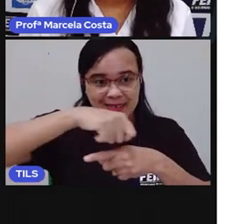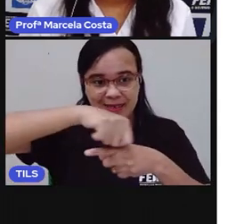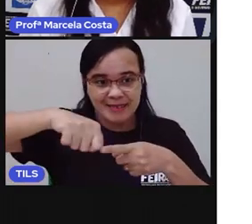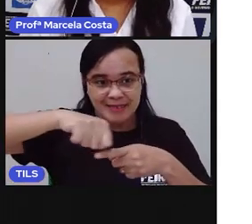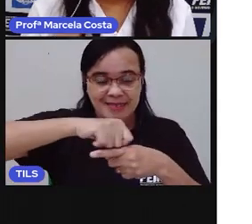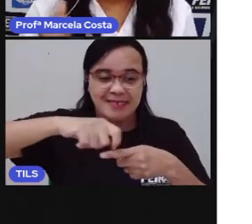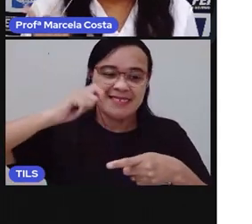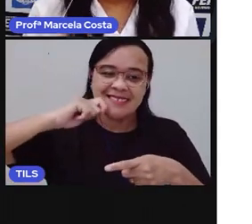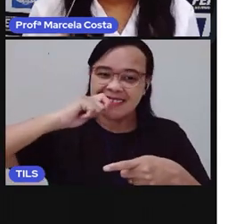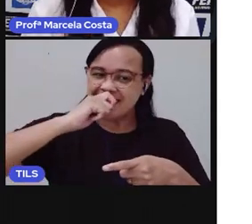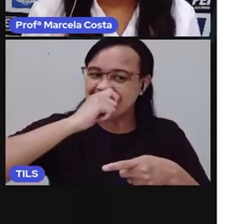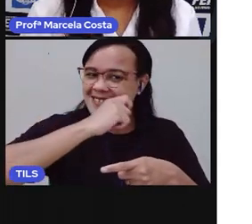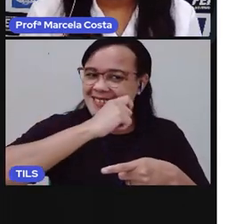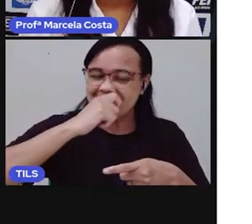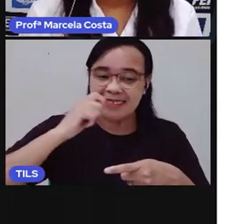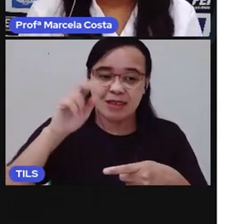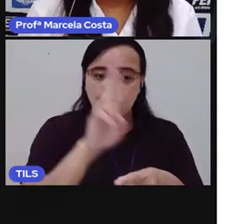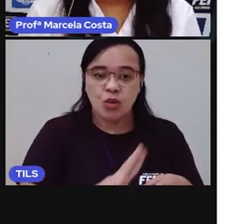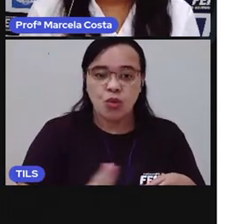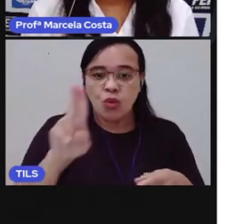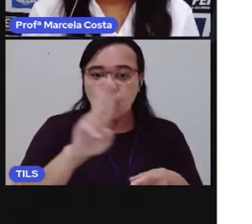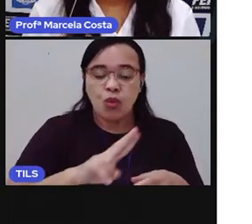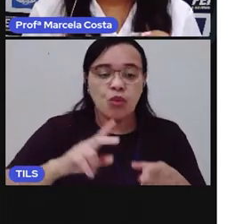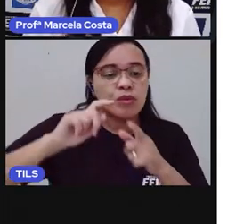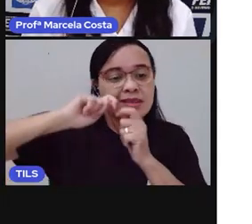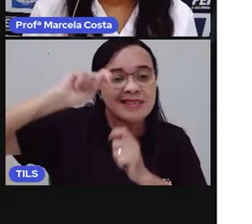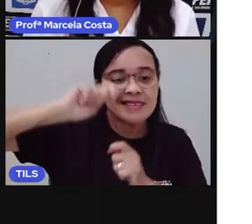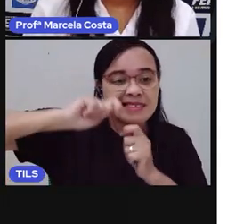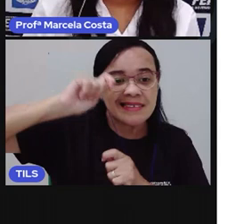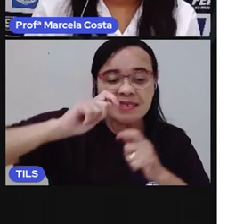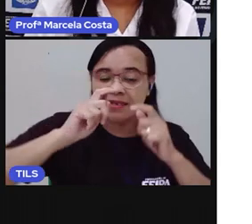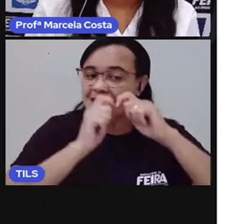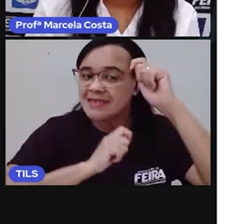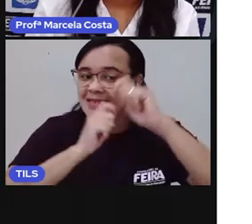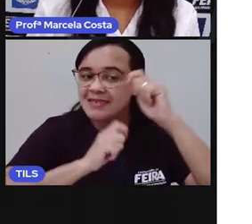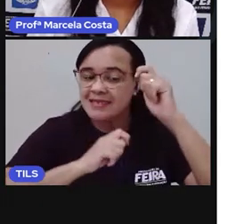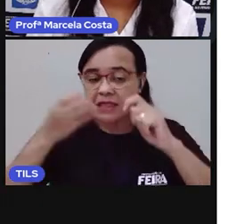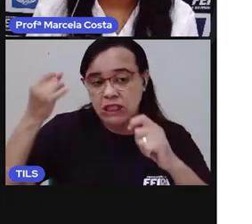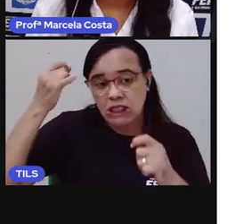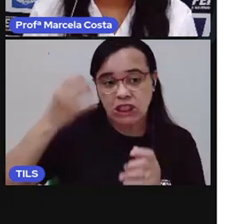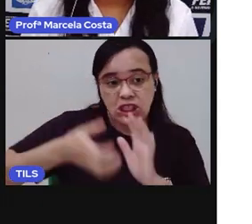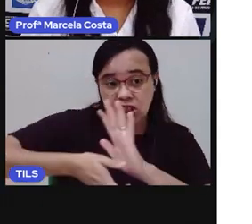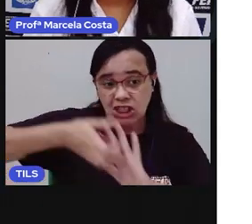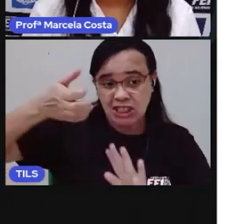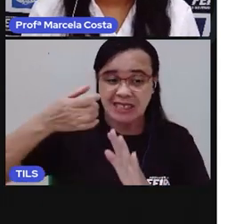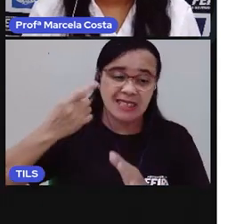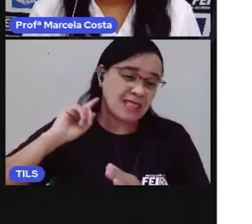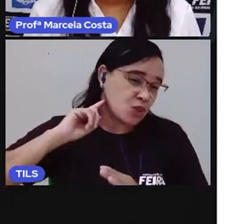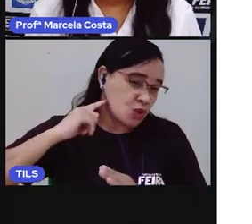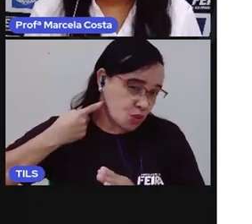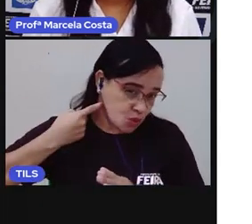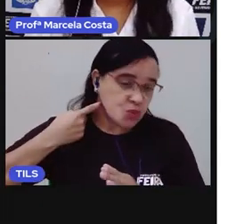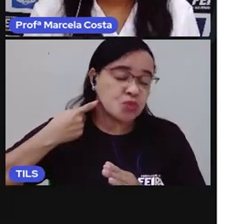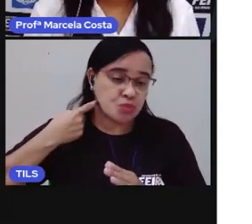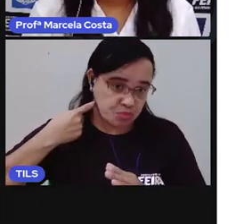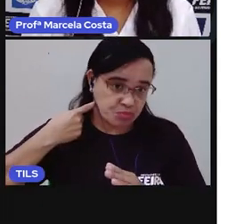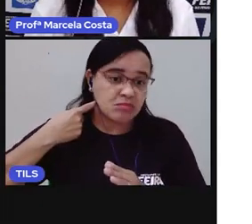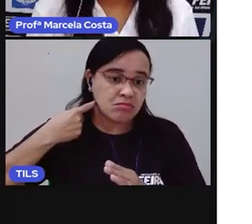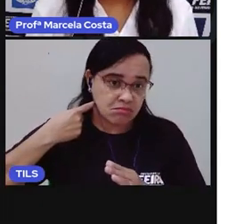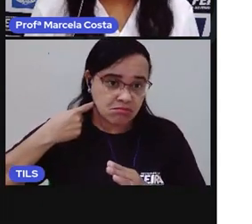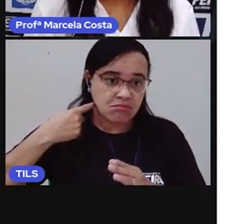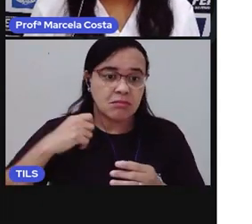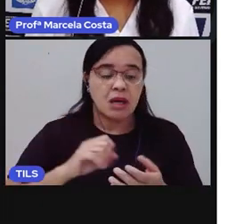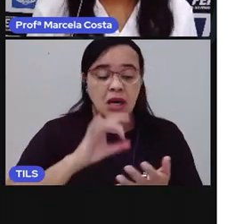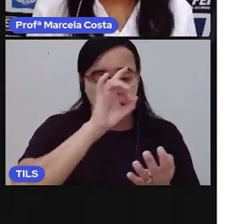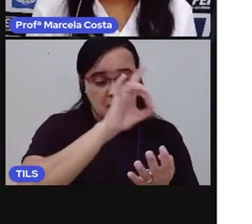para escola usar o fio dental para tirar sujeira do com cunhada muita gente todas